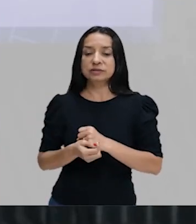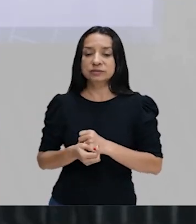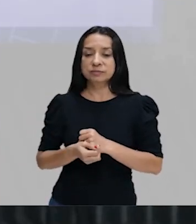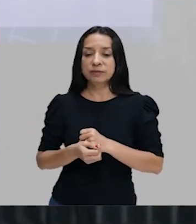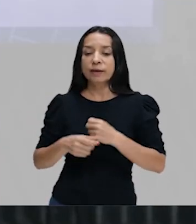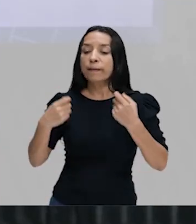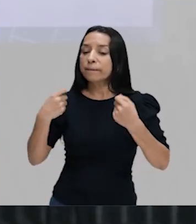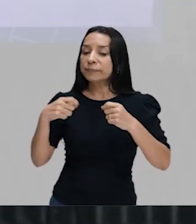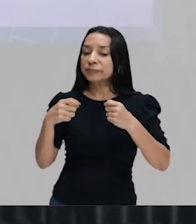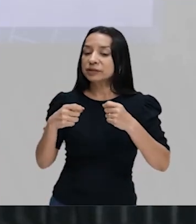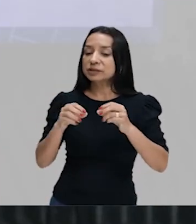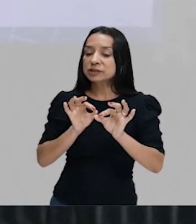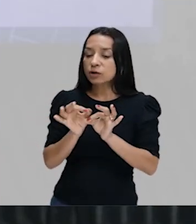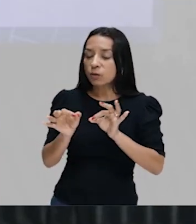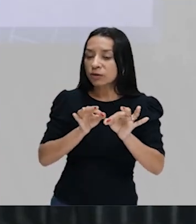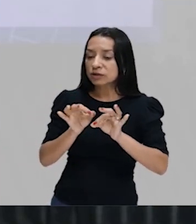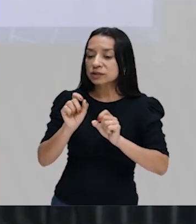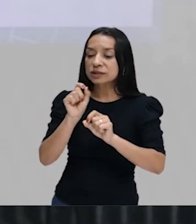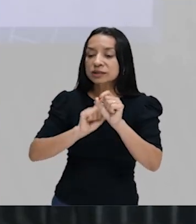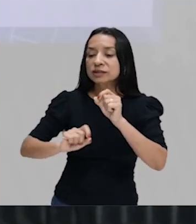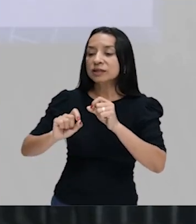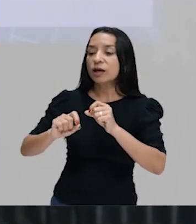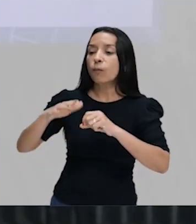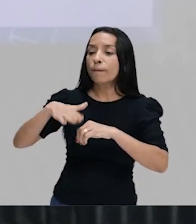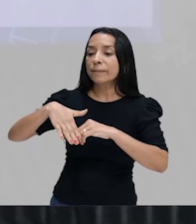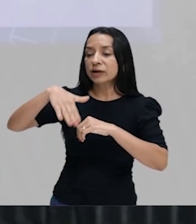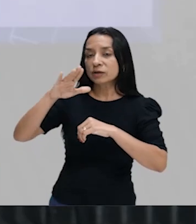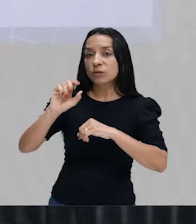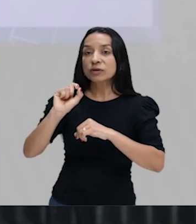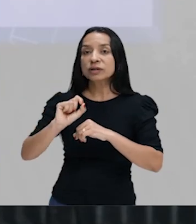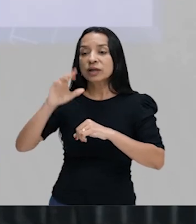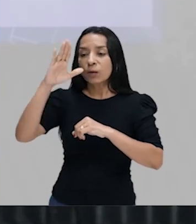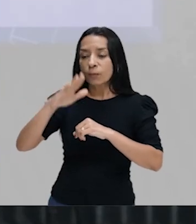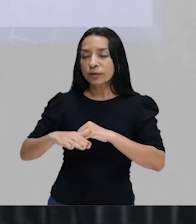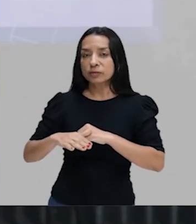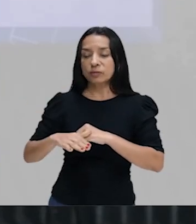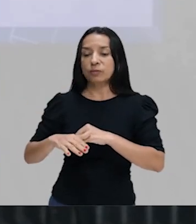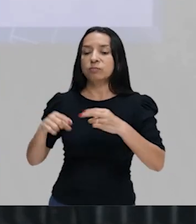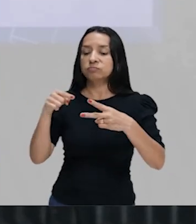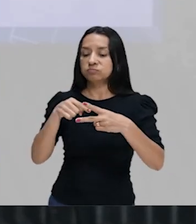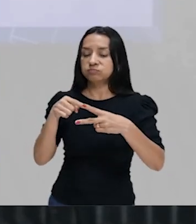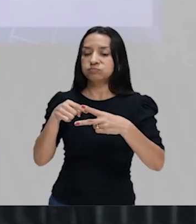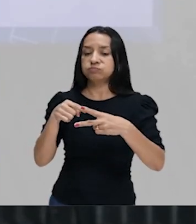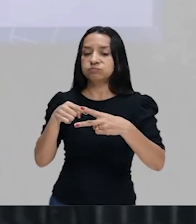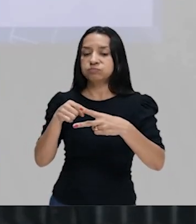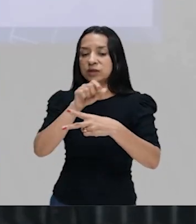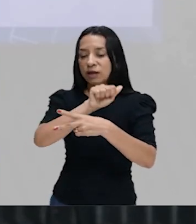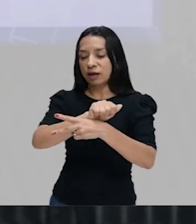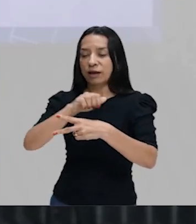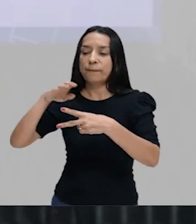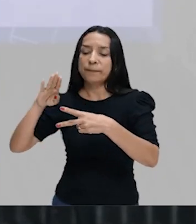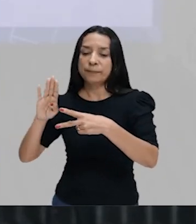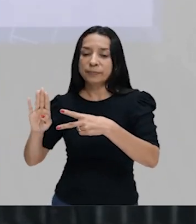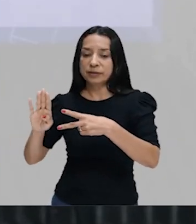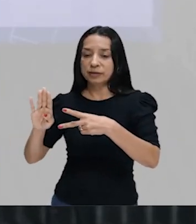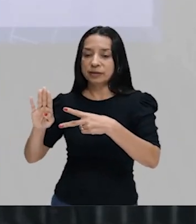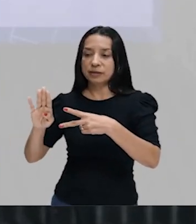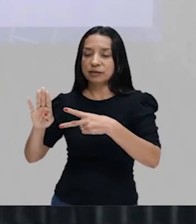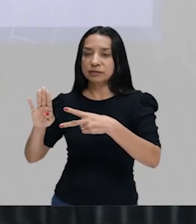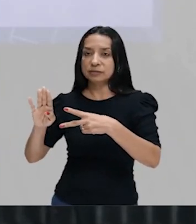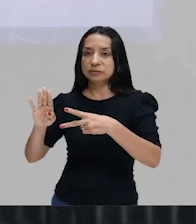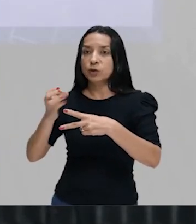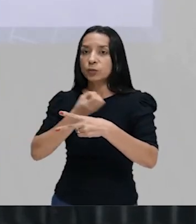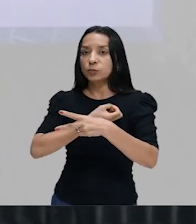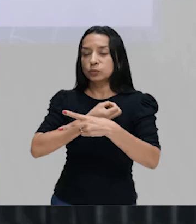eu tenho que estabelecer aqui quem é o maior, quem é o menor, tá? Então, nesse sentido, dois números A e B, perceba que são números distintos